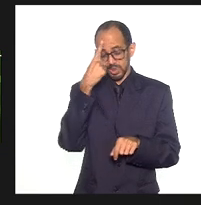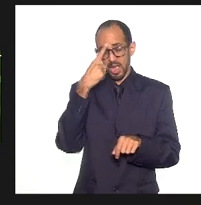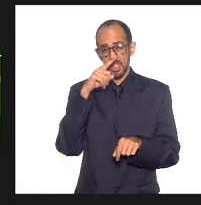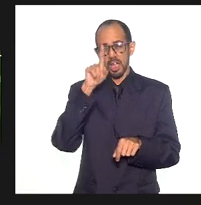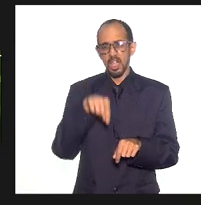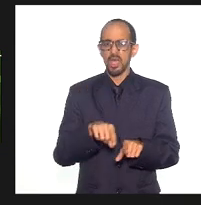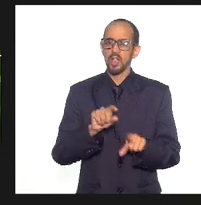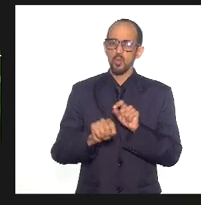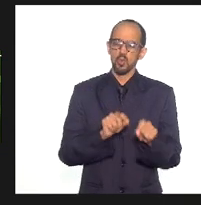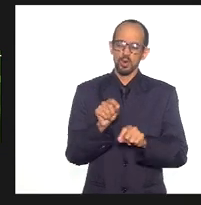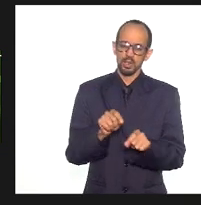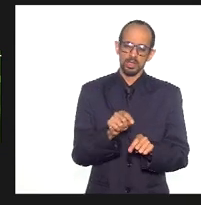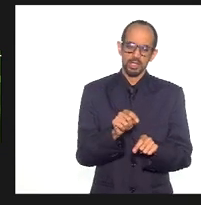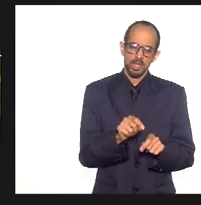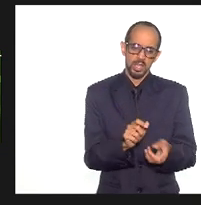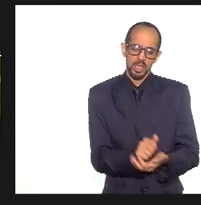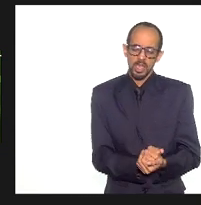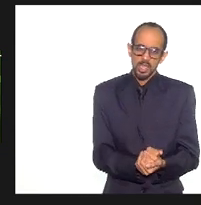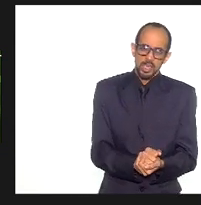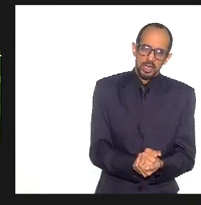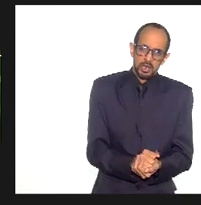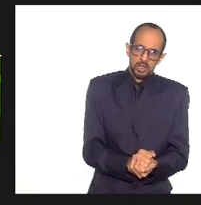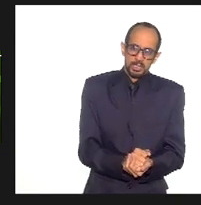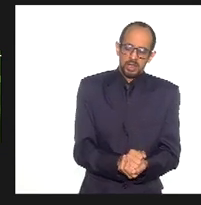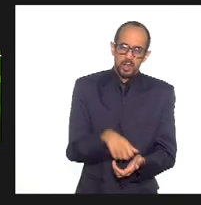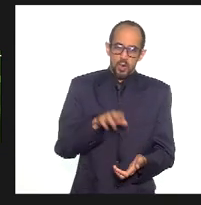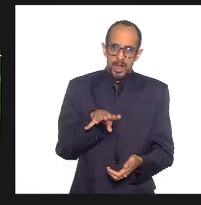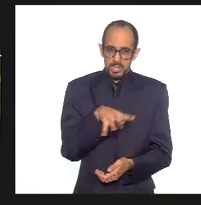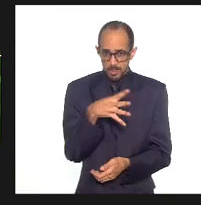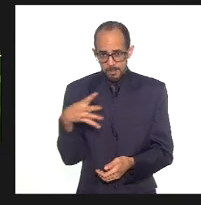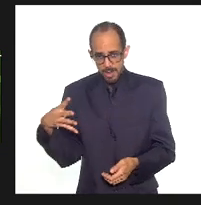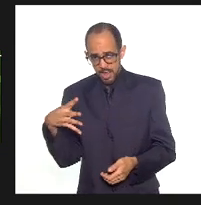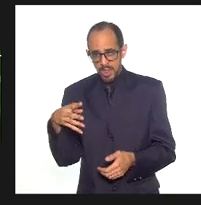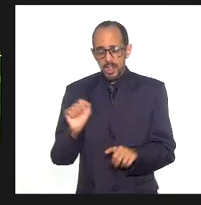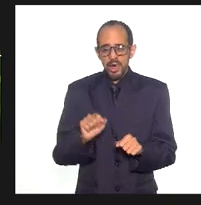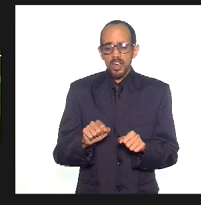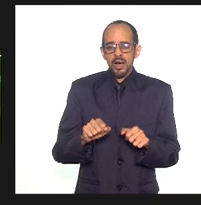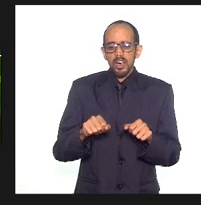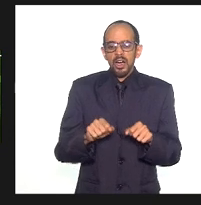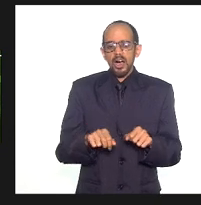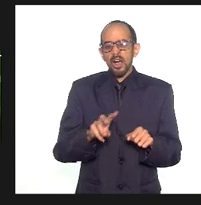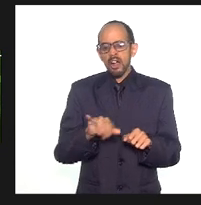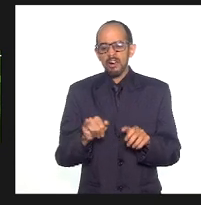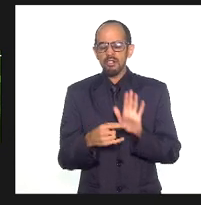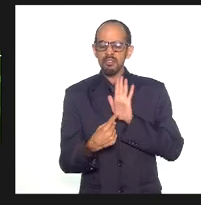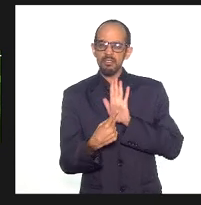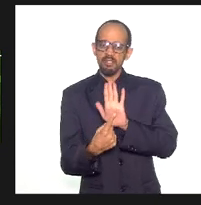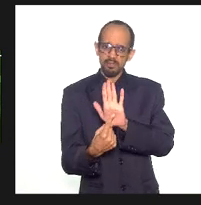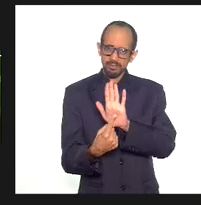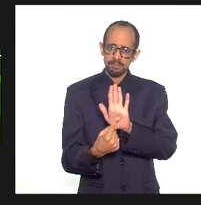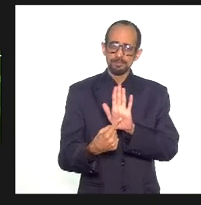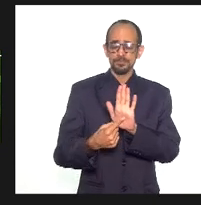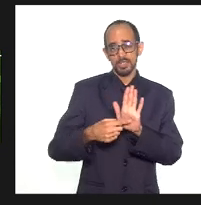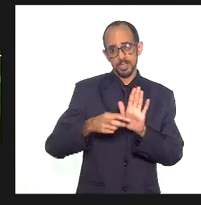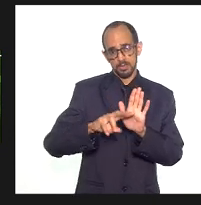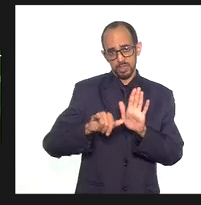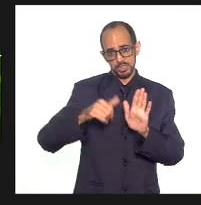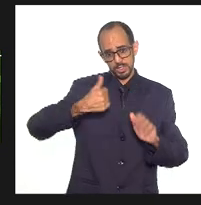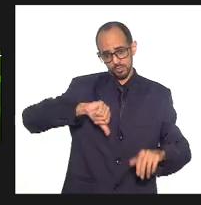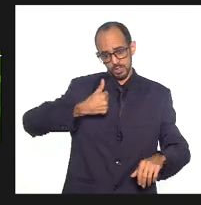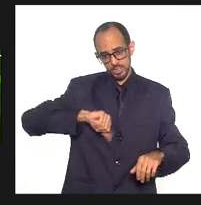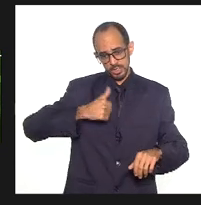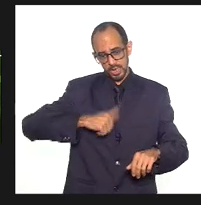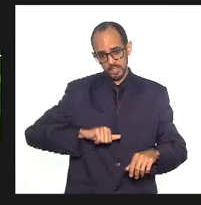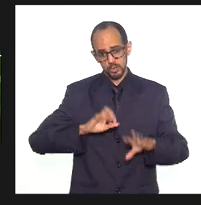desse produto que nós disponibilizamos no curso da ação judicial e que está em avaliação, que isso